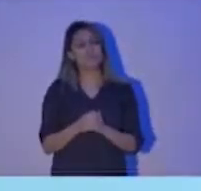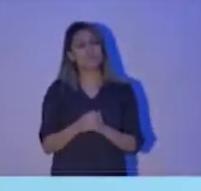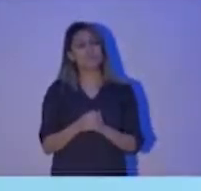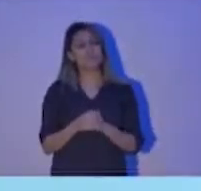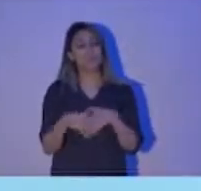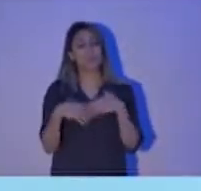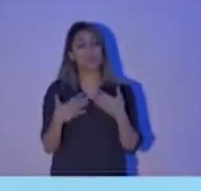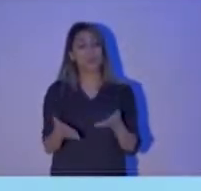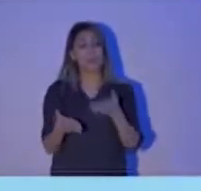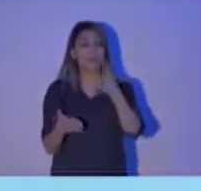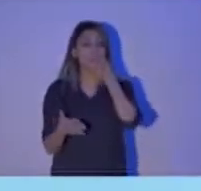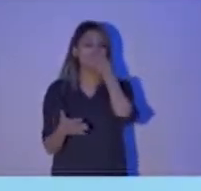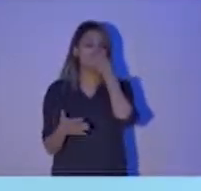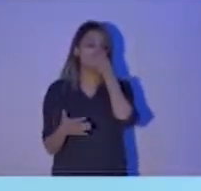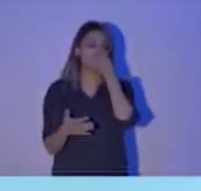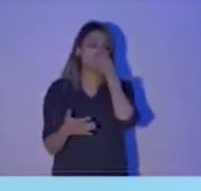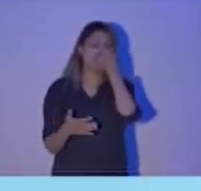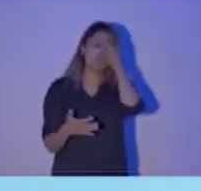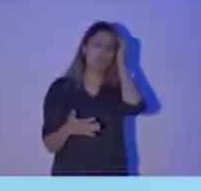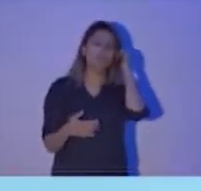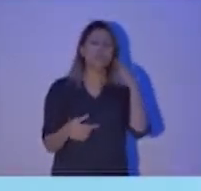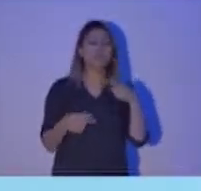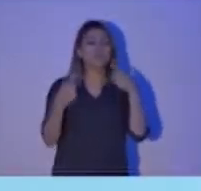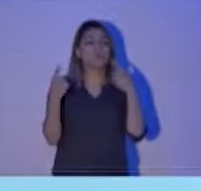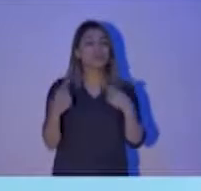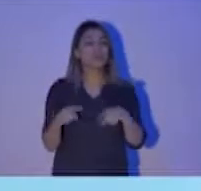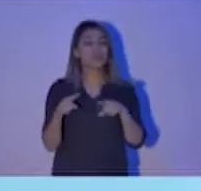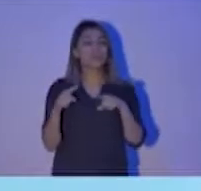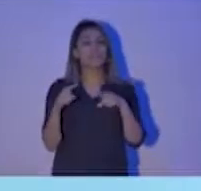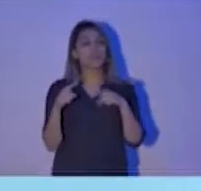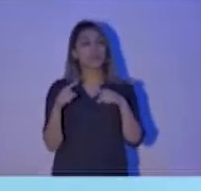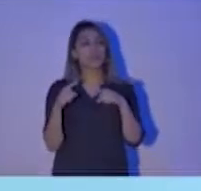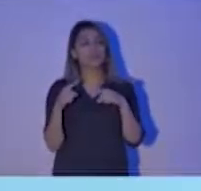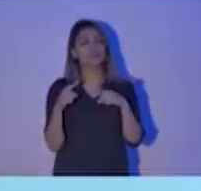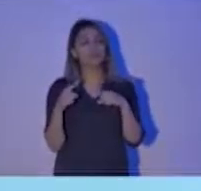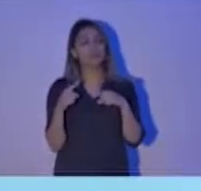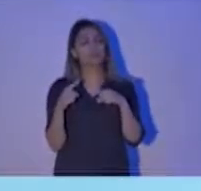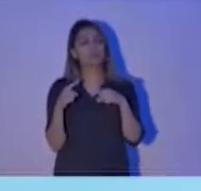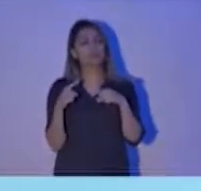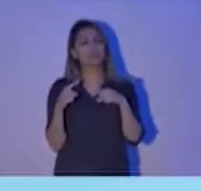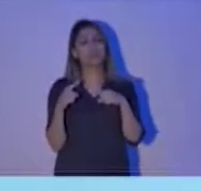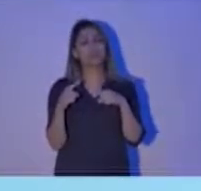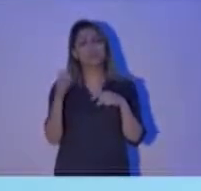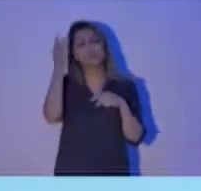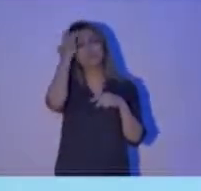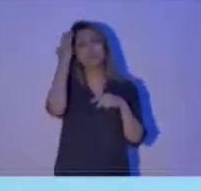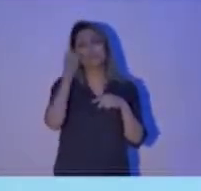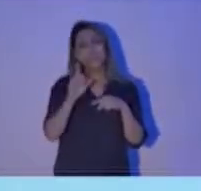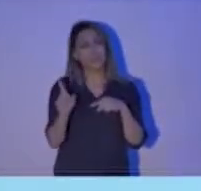Bem, então, essa questão desse desafio da Undime, eu acho que isso explica bem o que é